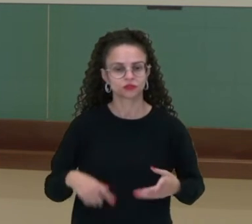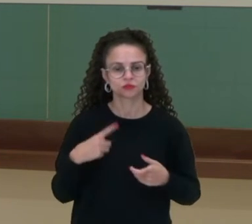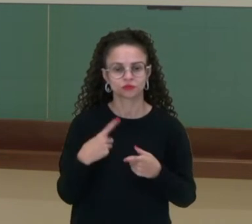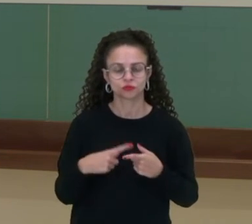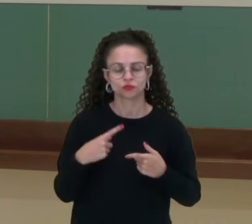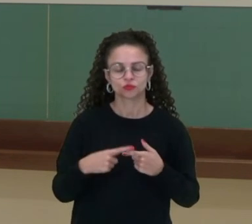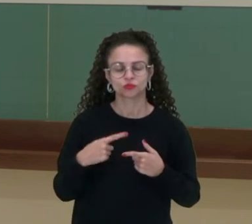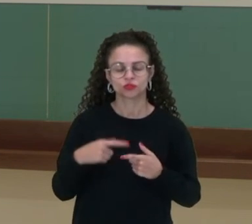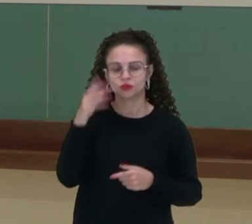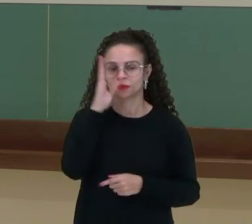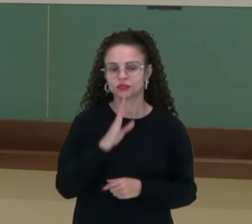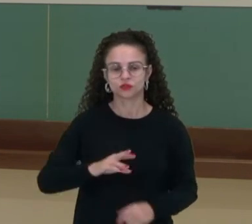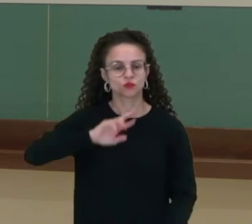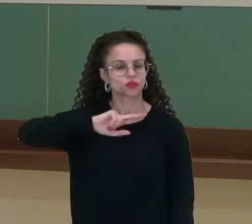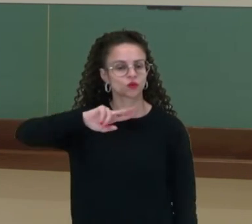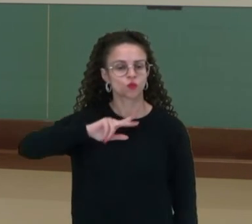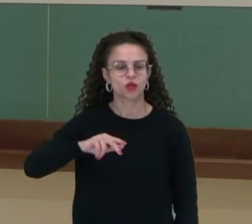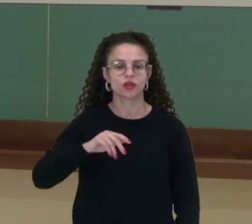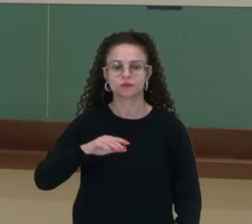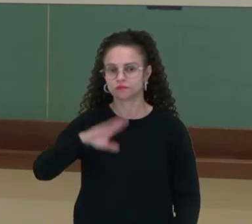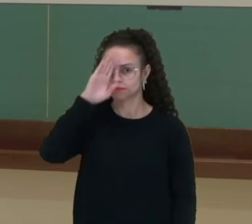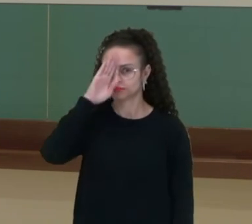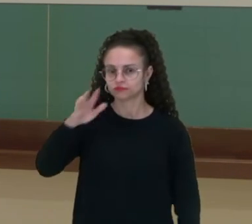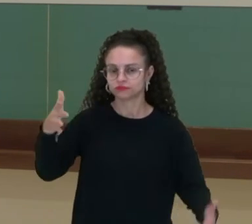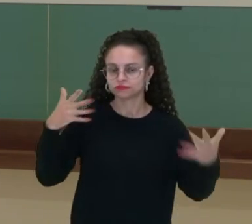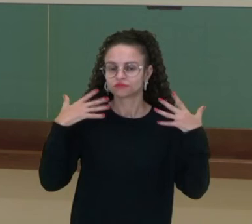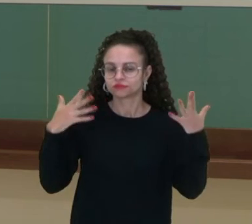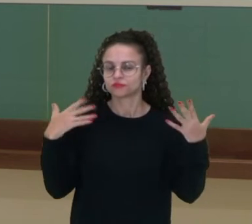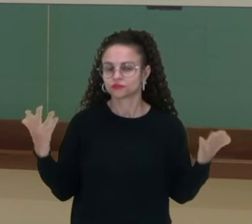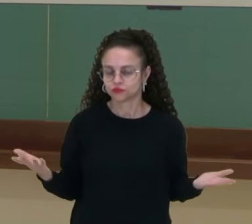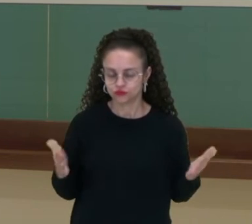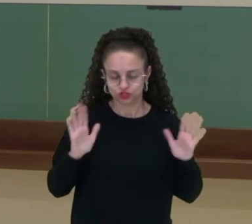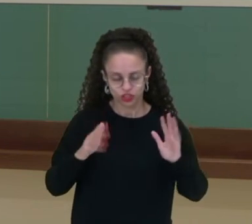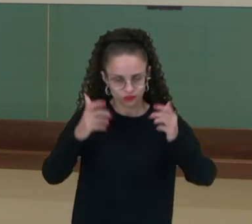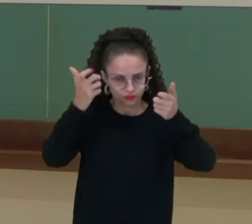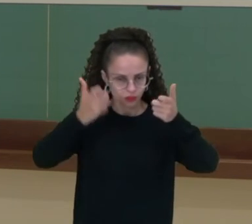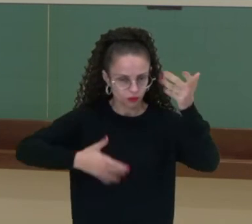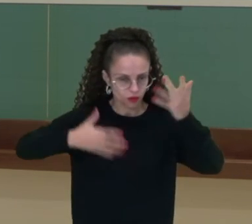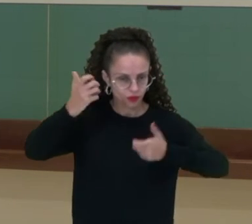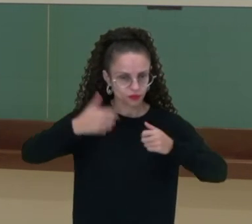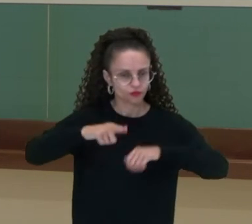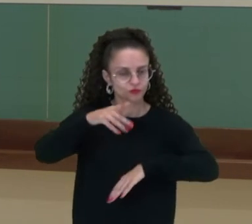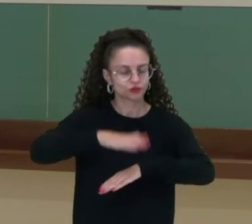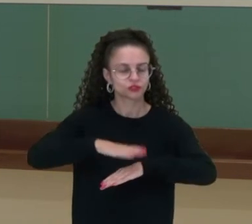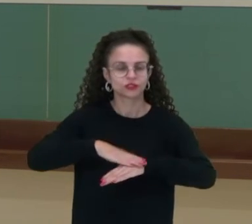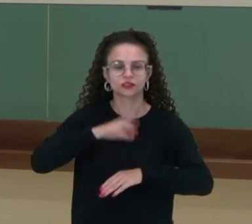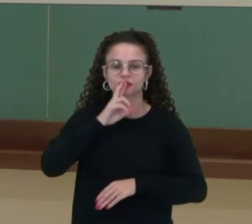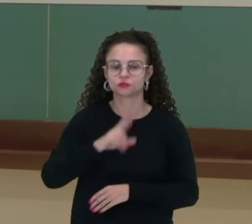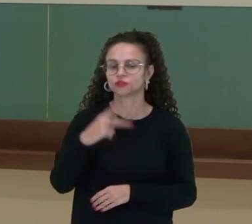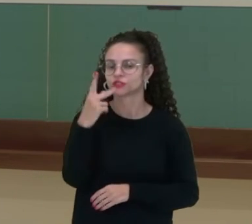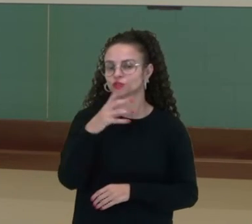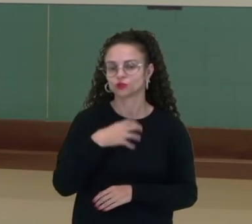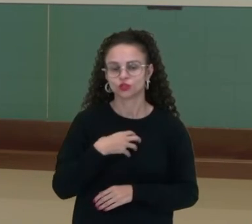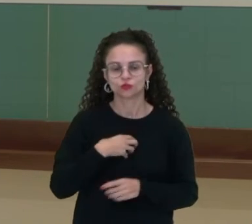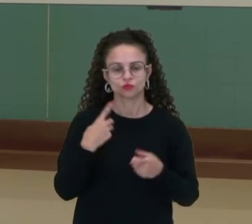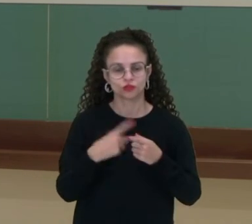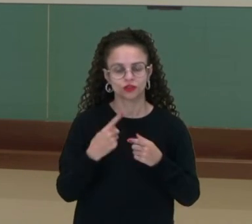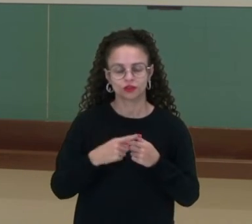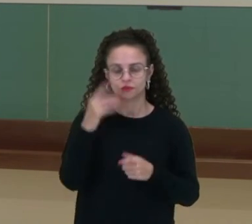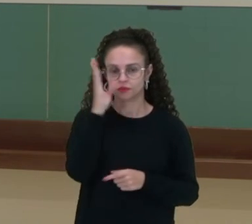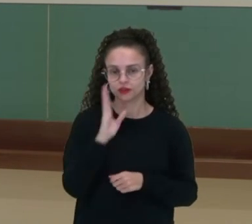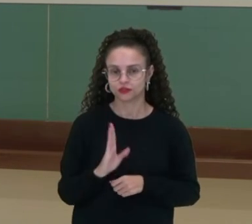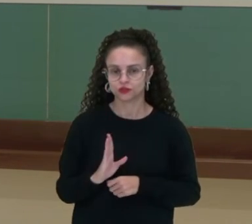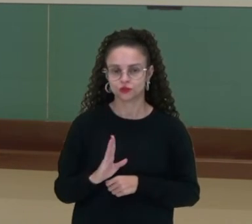então, é predominantemente quente. Então, baseado no que já foi proposto aqui, né, você vai responder com as suas palavras por que o Brasil é um